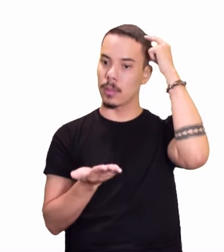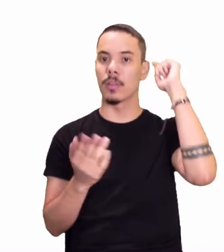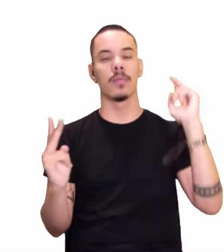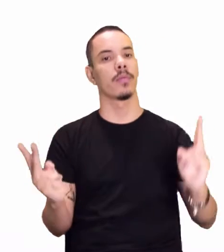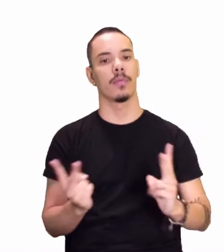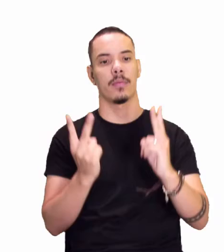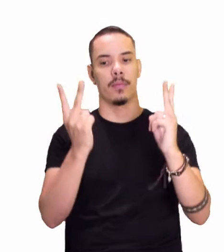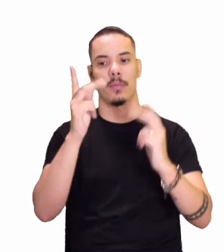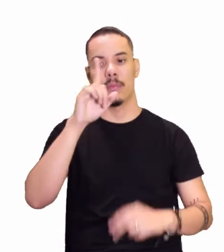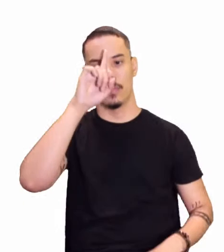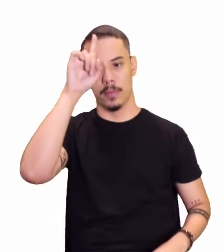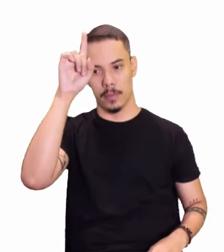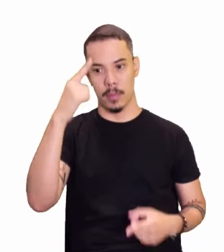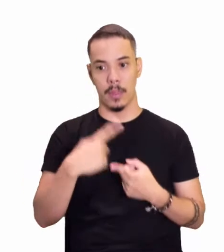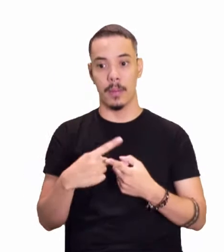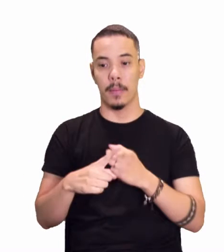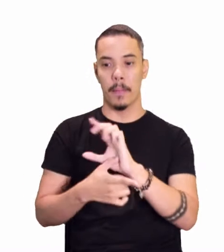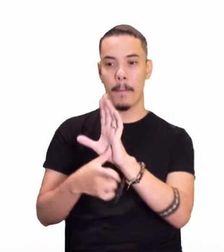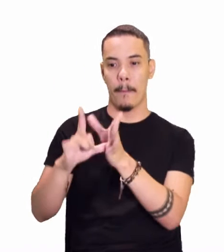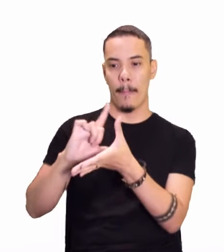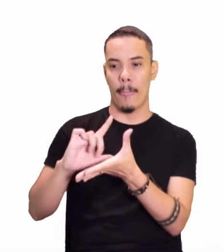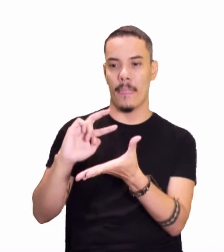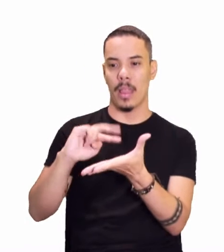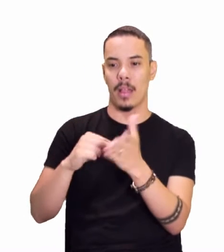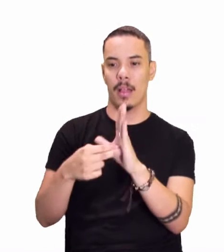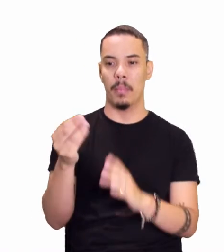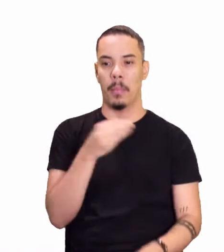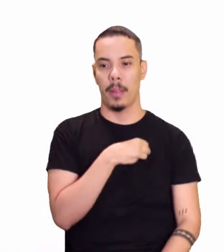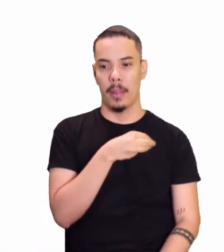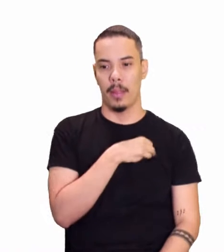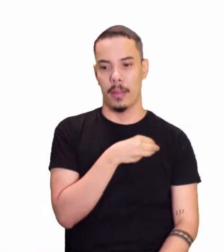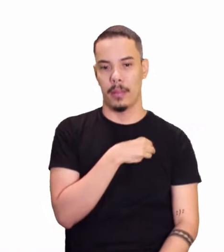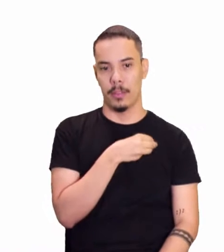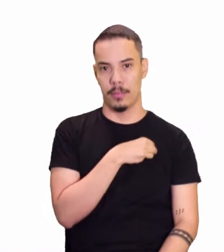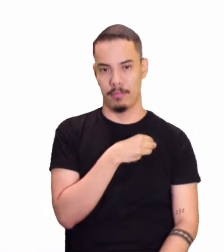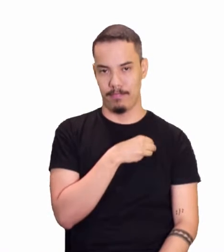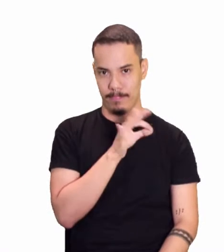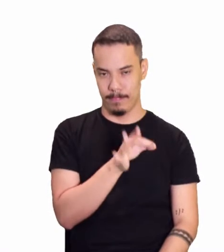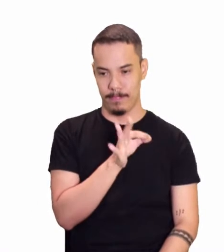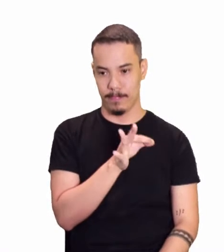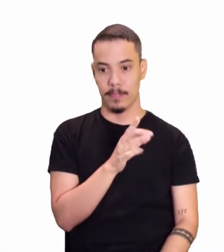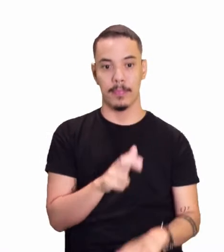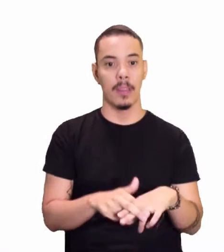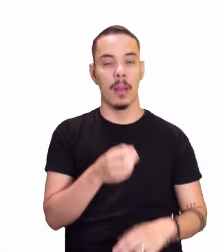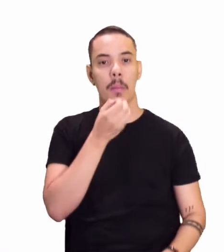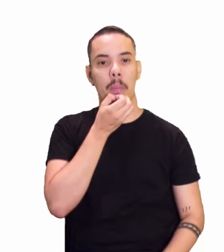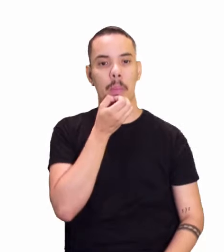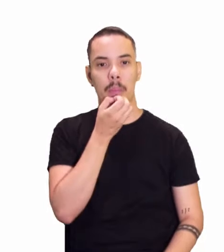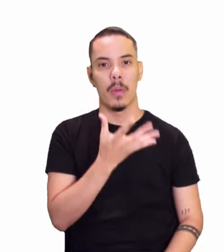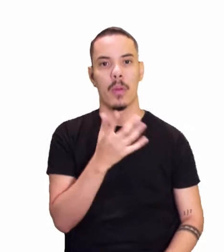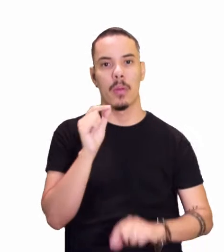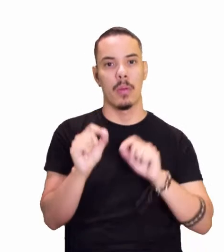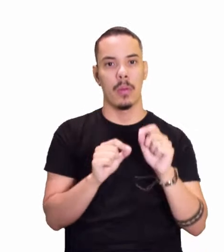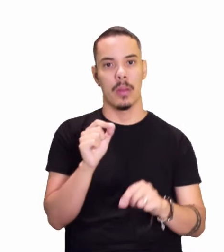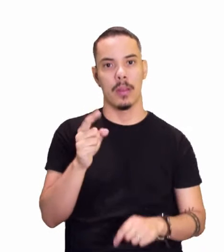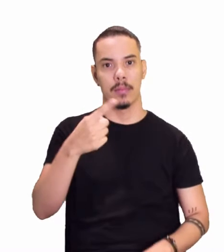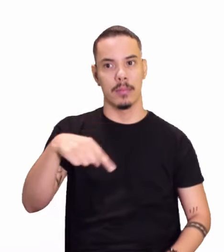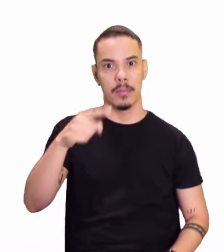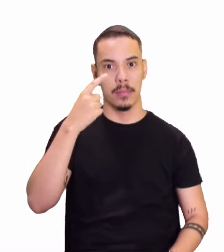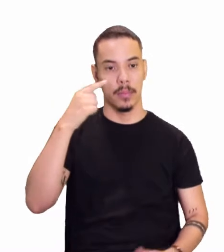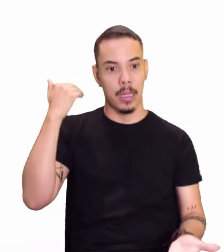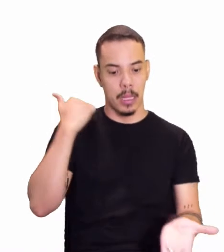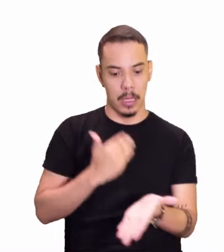à ideia do homem, que antigamente era essa questão do pecado. Tá bom? Que bom, né, que alguém